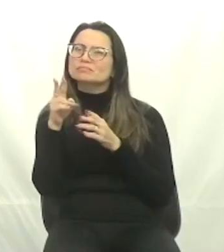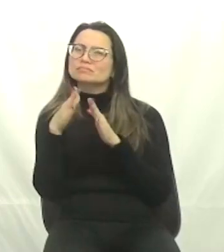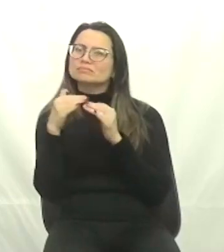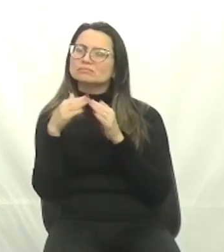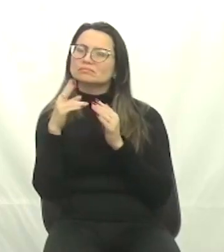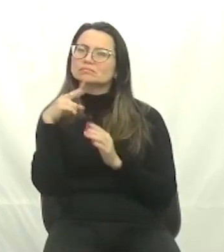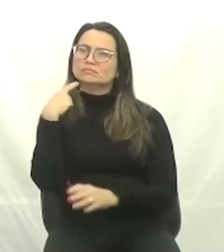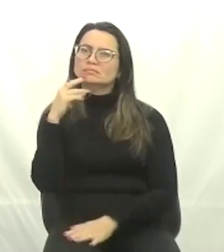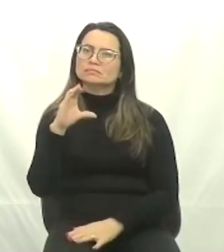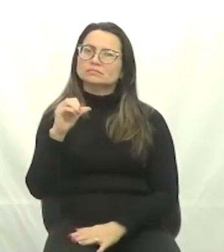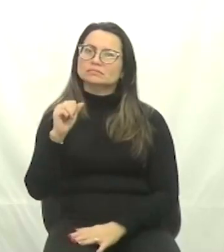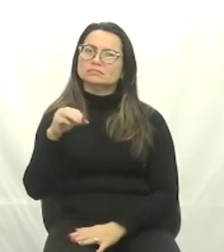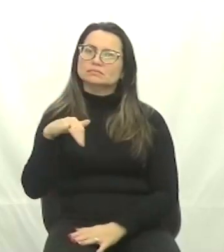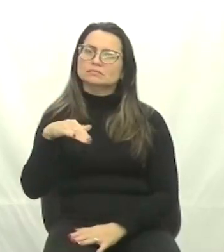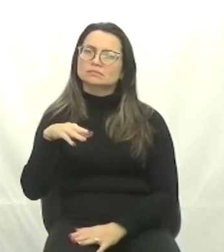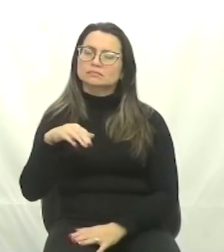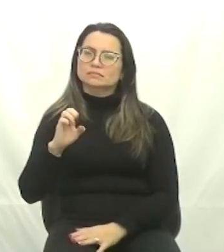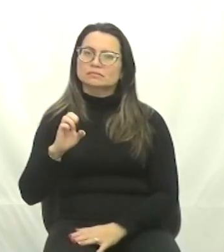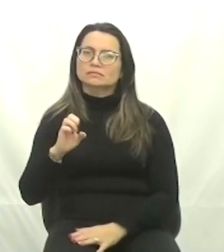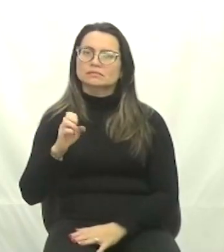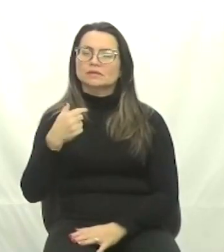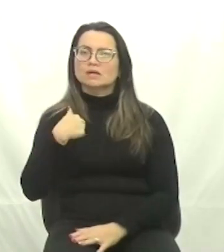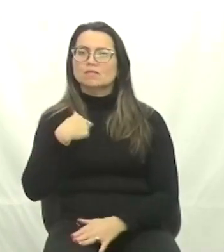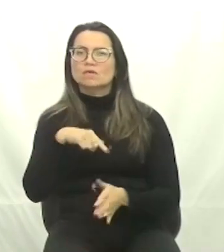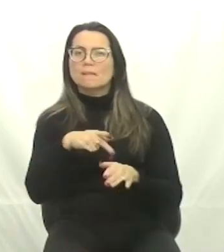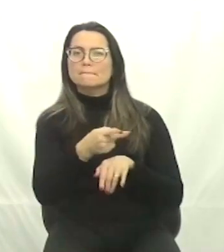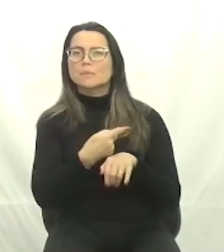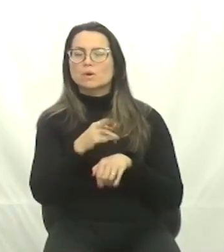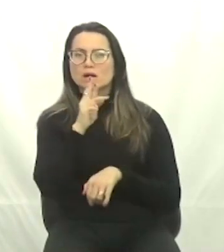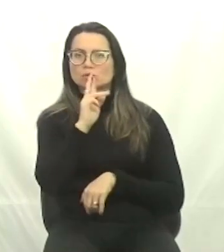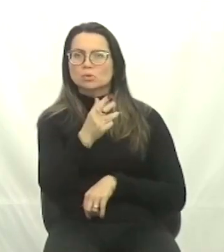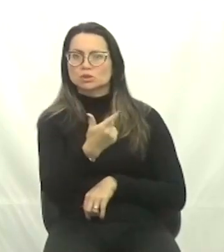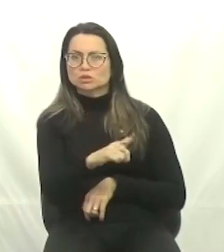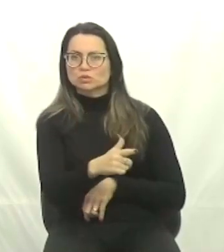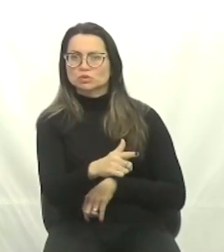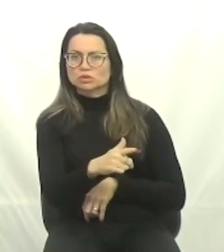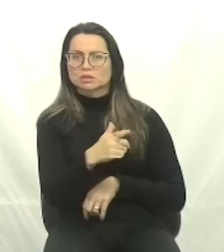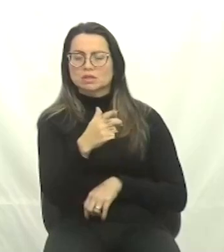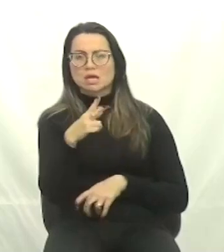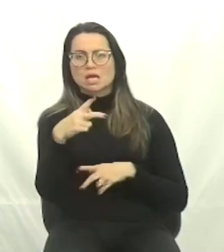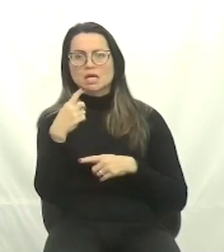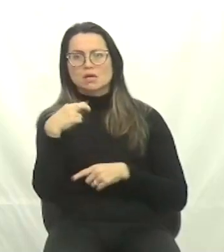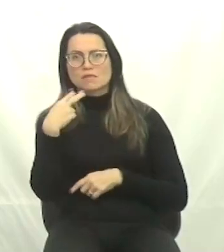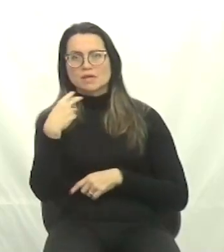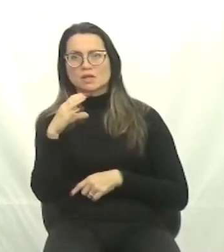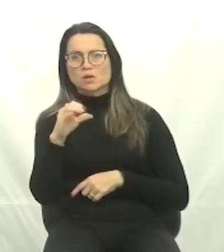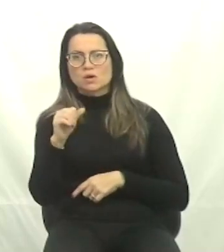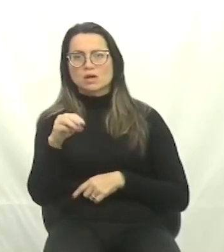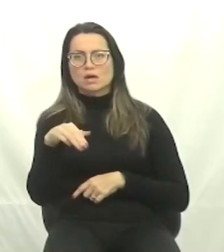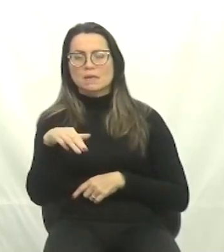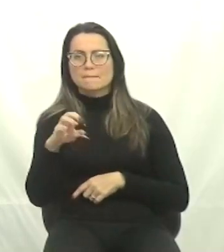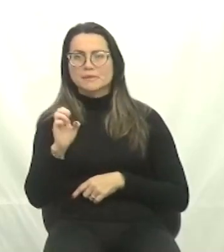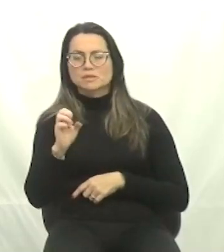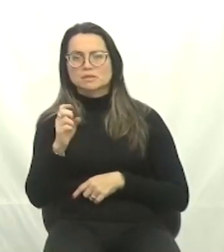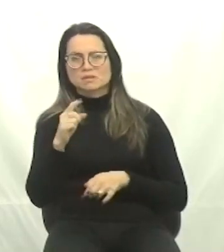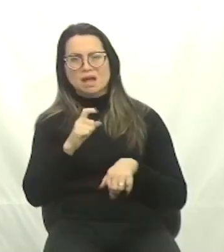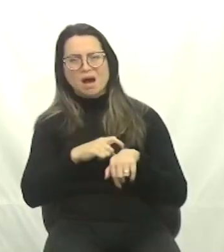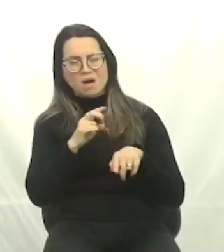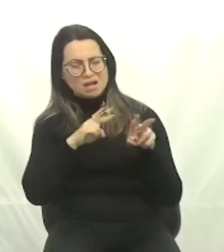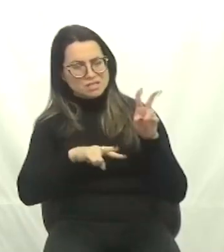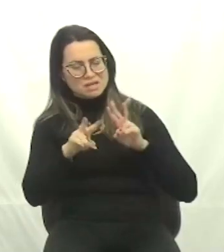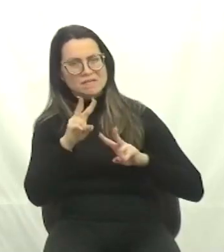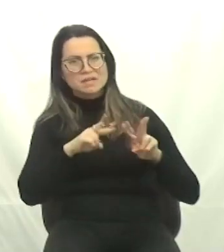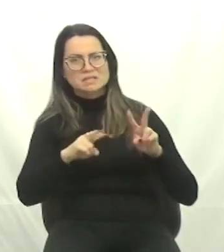buscar ver se já tinha resposta do requerimento da vereadora Giovana. E aí eu e o vereador Kaminski estávamos discutindo ali, e na hora de analisar encontramos